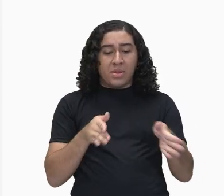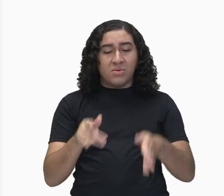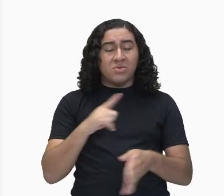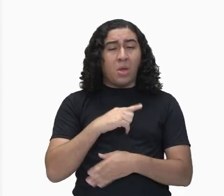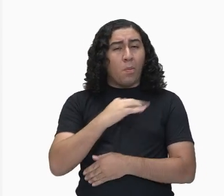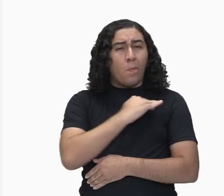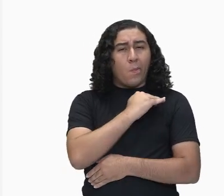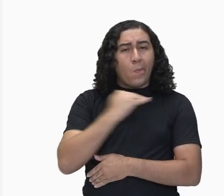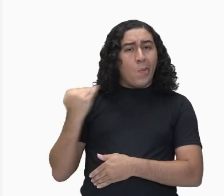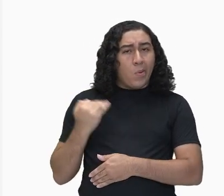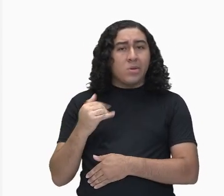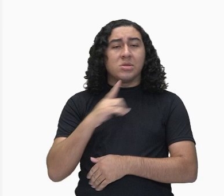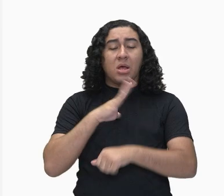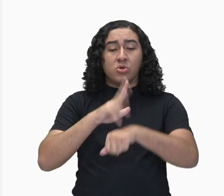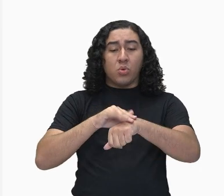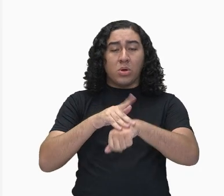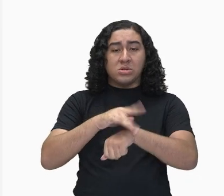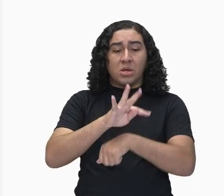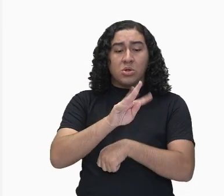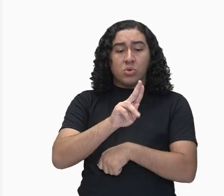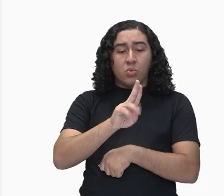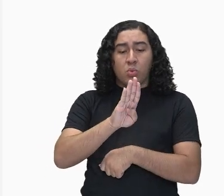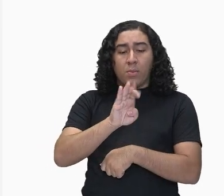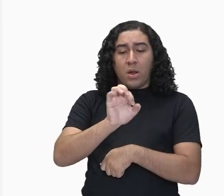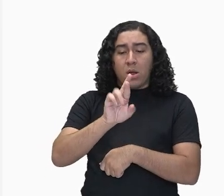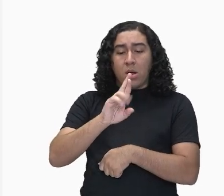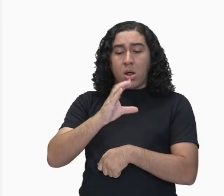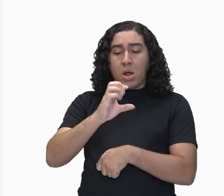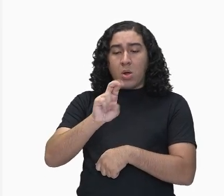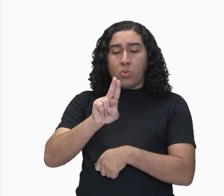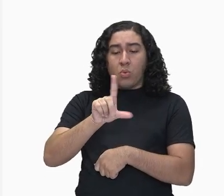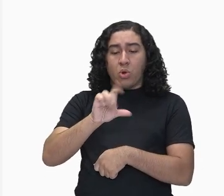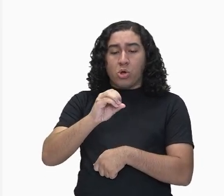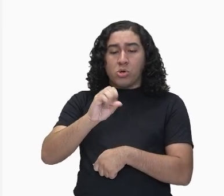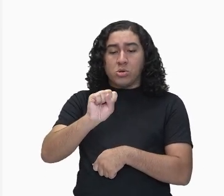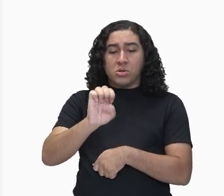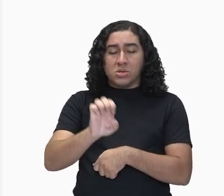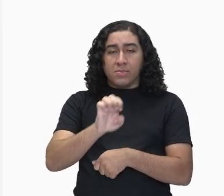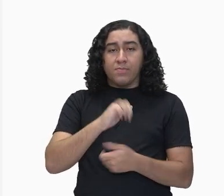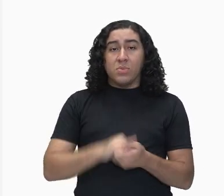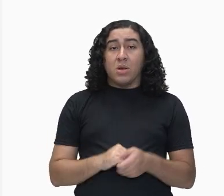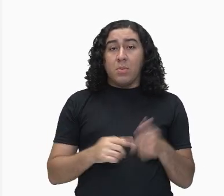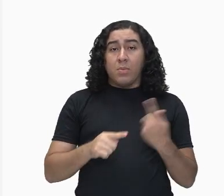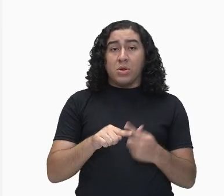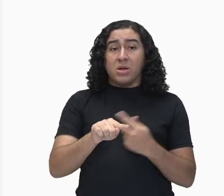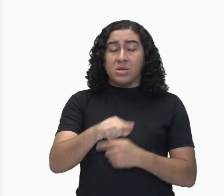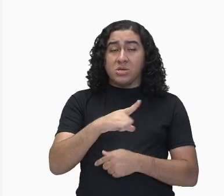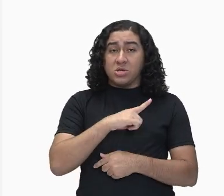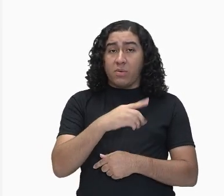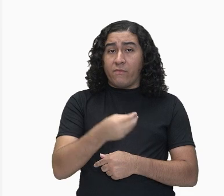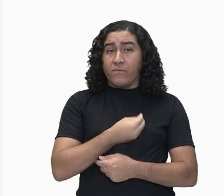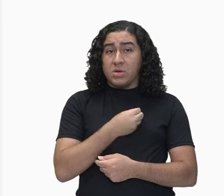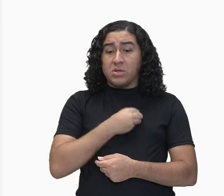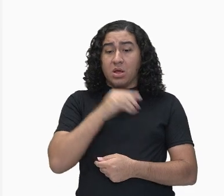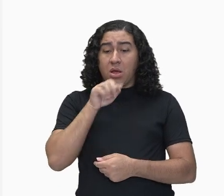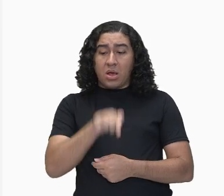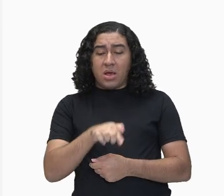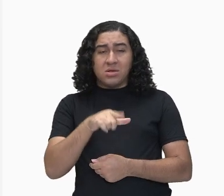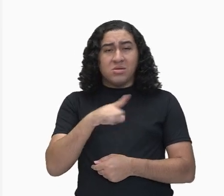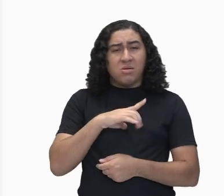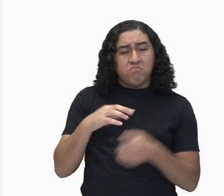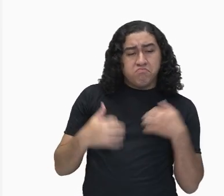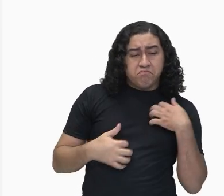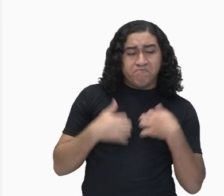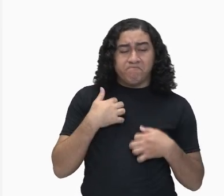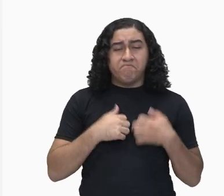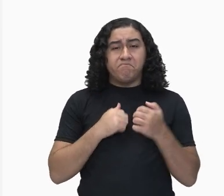de tuberculose, porque eles tinham essa vida mesmo, né, conturbada, iam